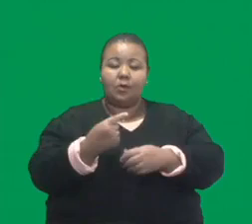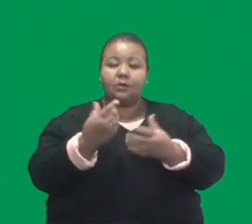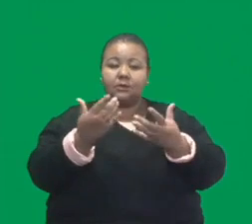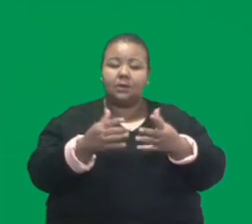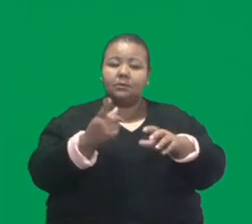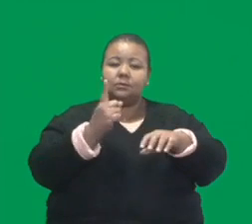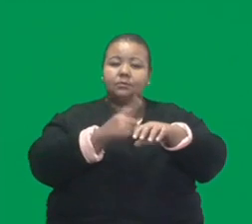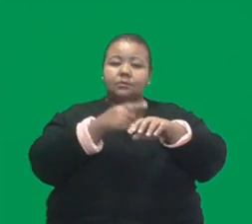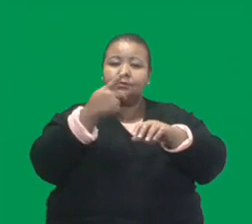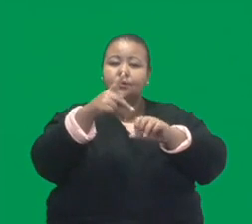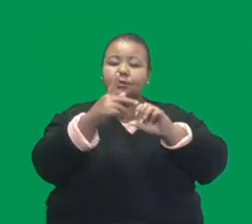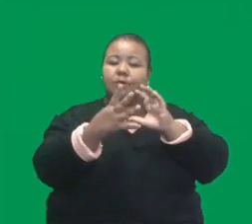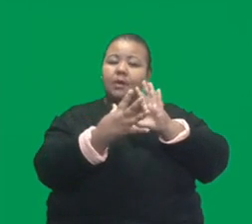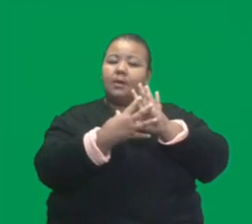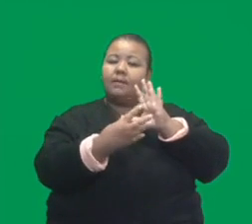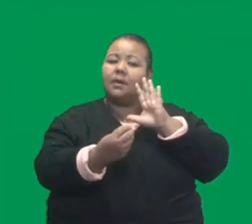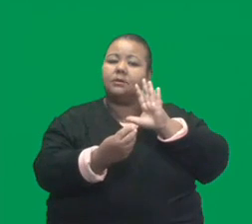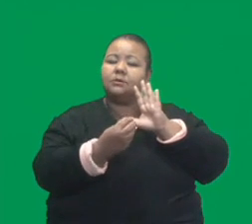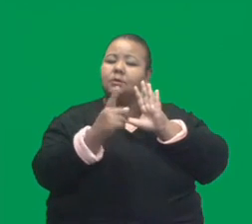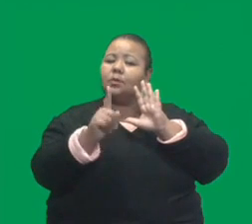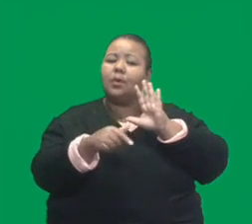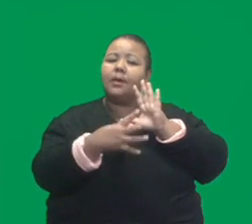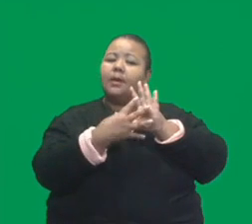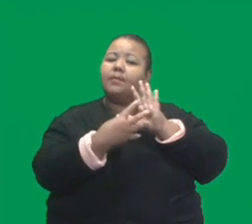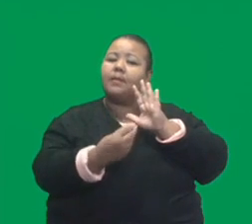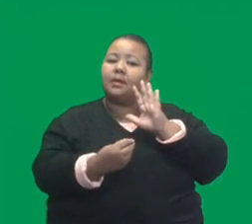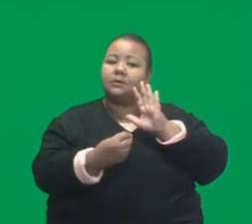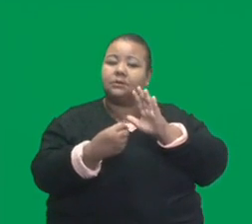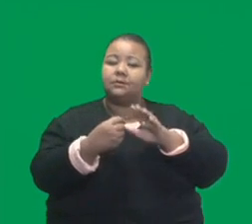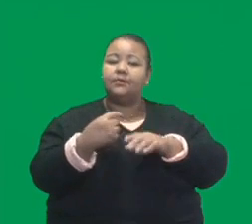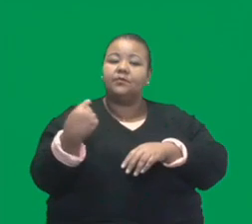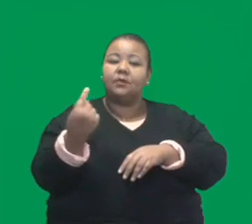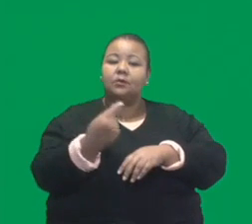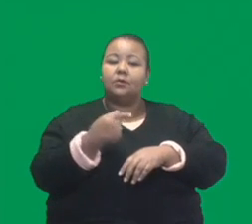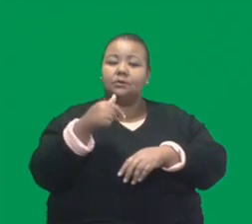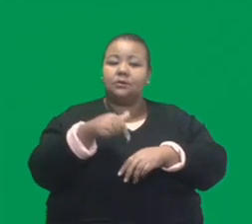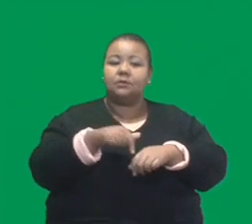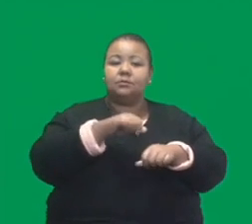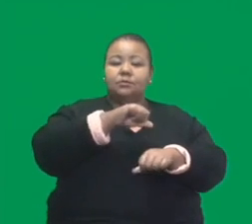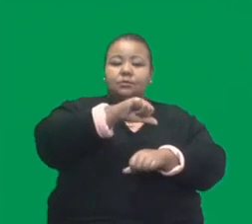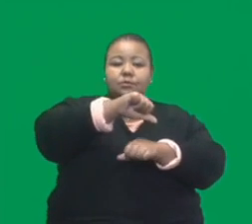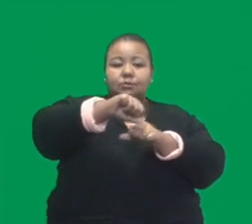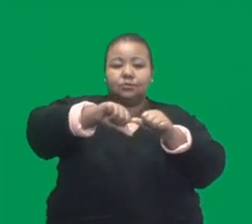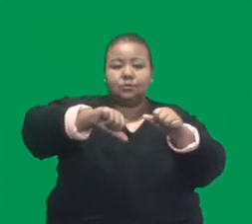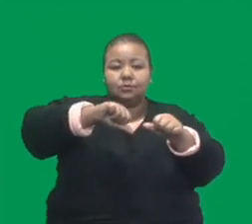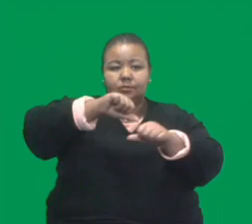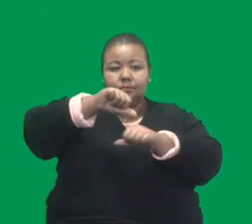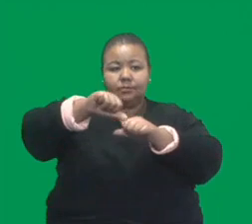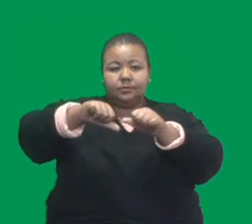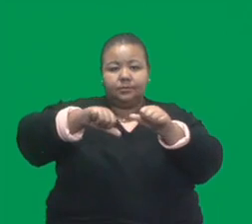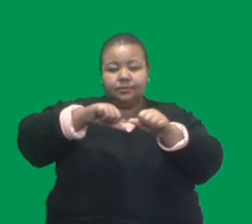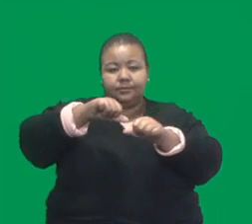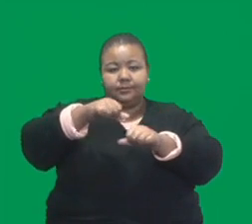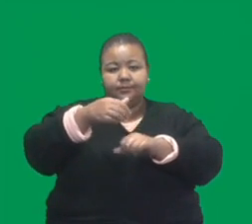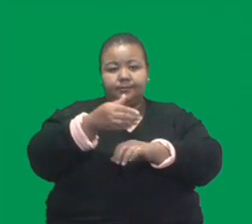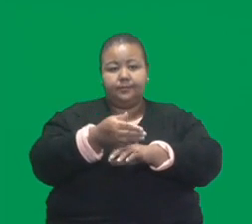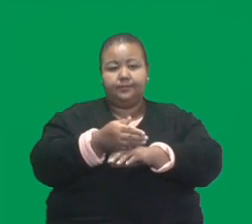imagem. Qual que é a imagem dele? Nós temos aqui a transformação